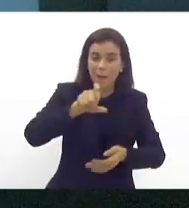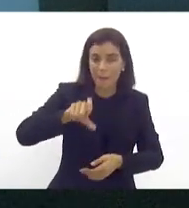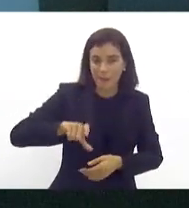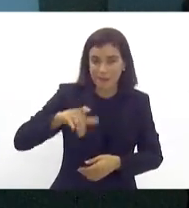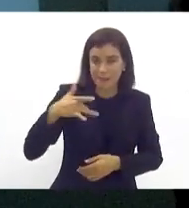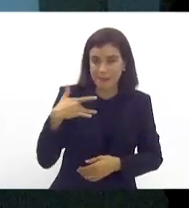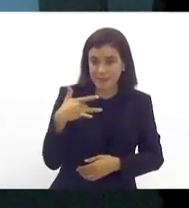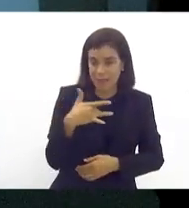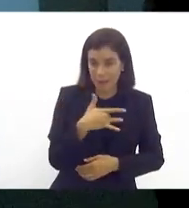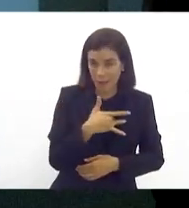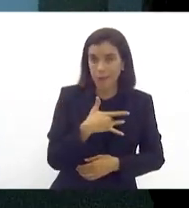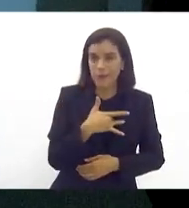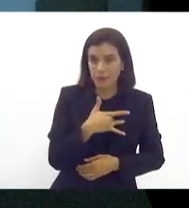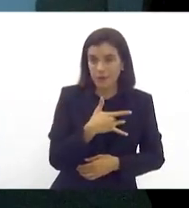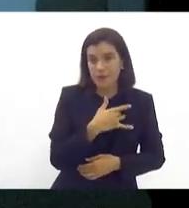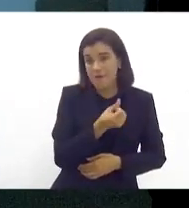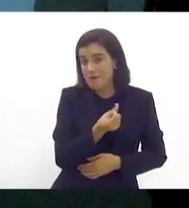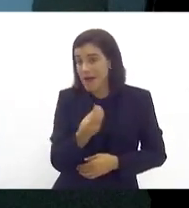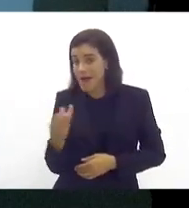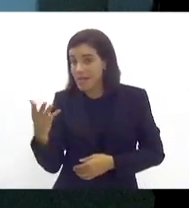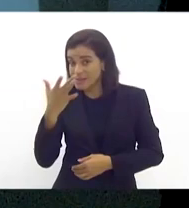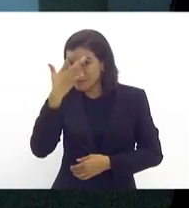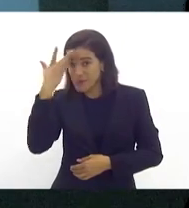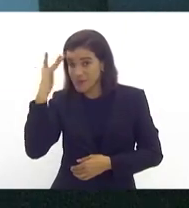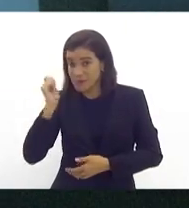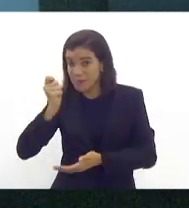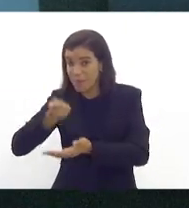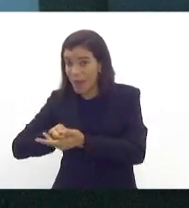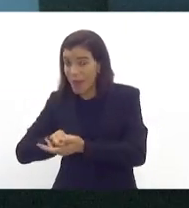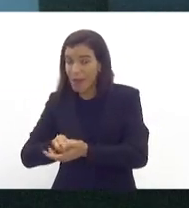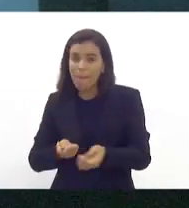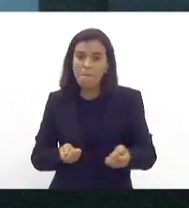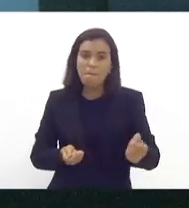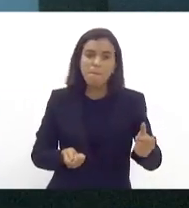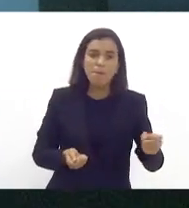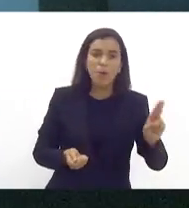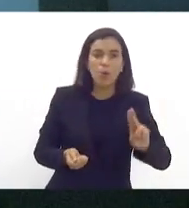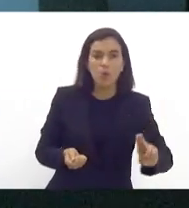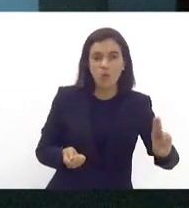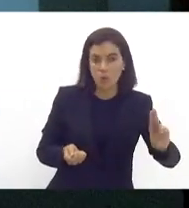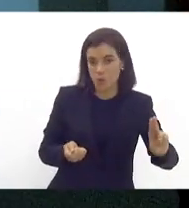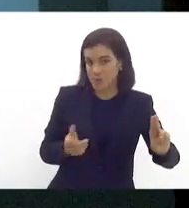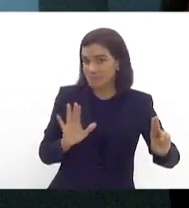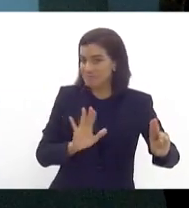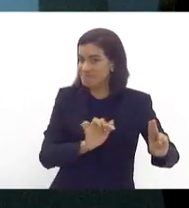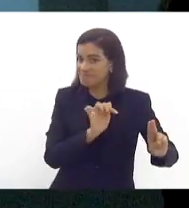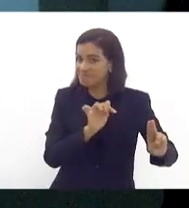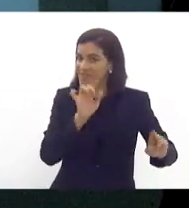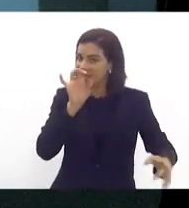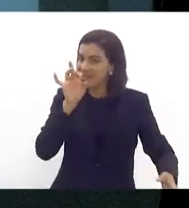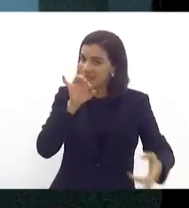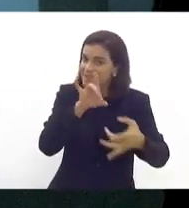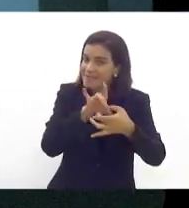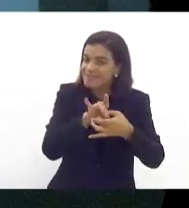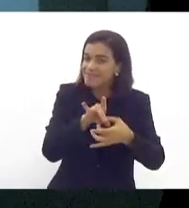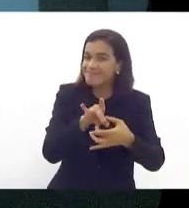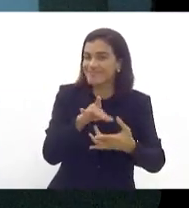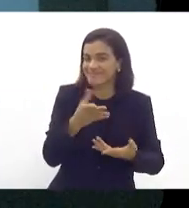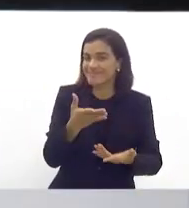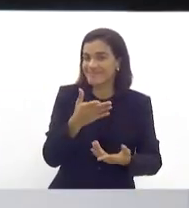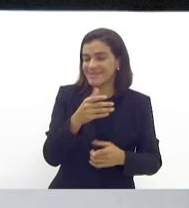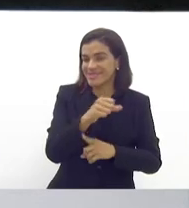onde muitos pagam para poucos usarem Essa é a lógica do sistema e a lógica